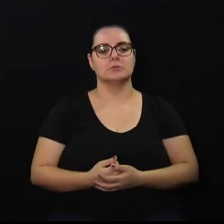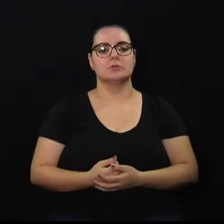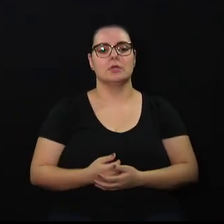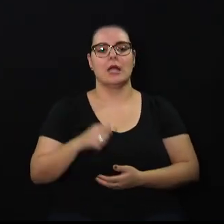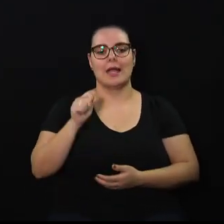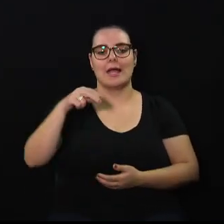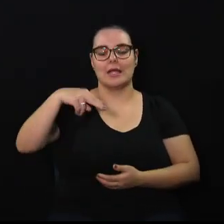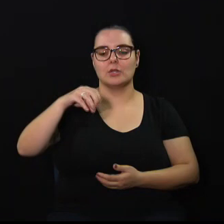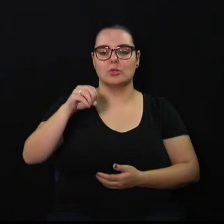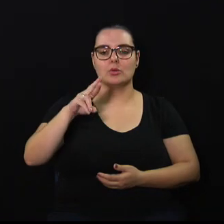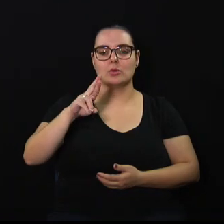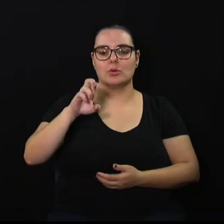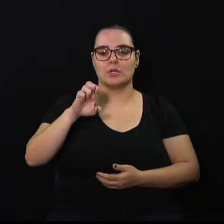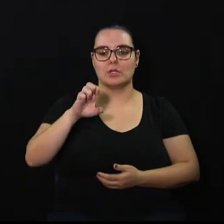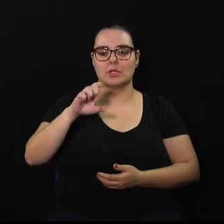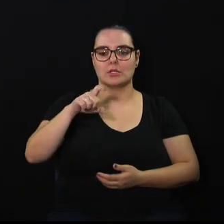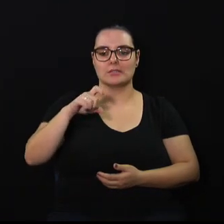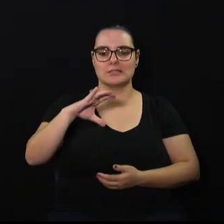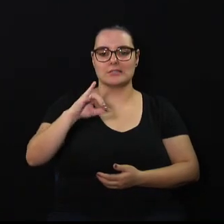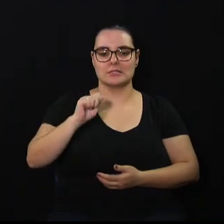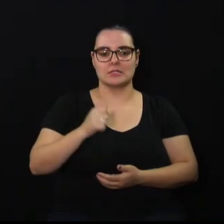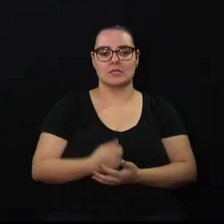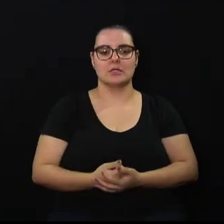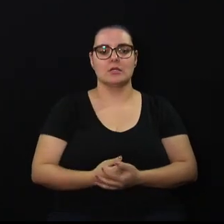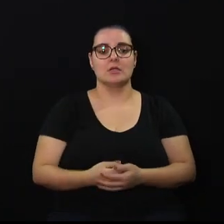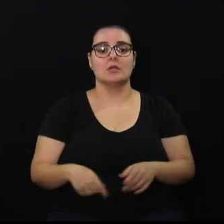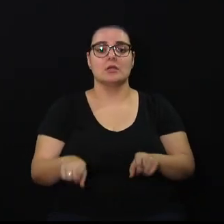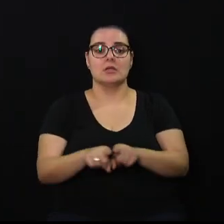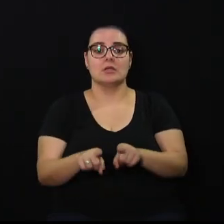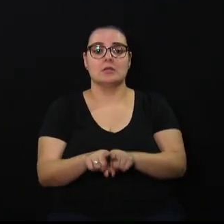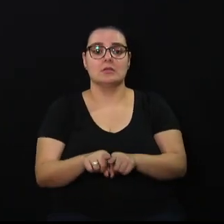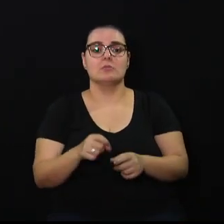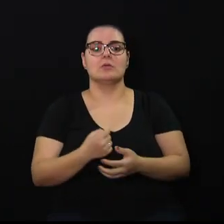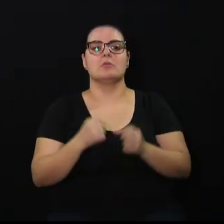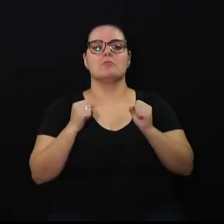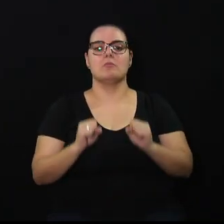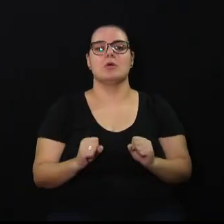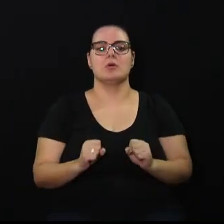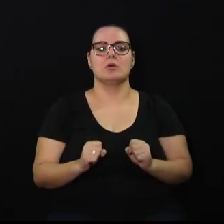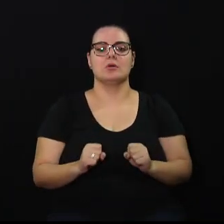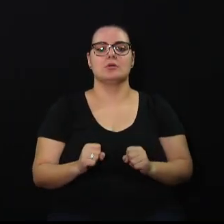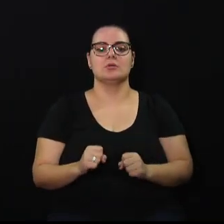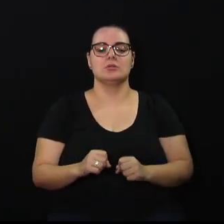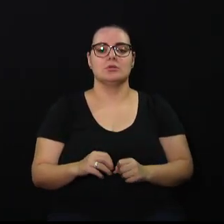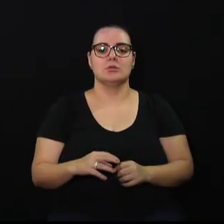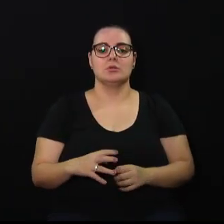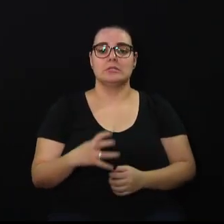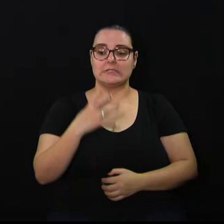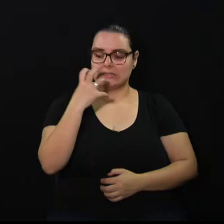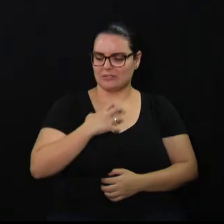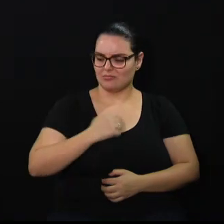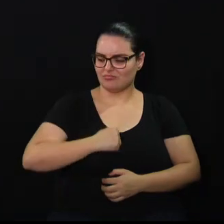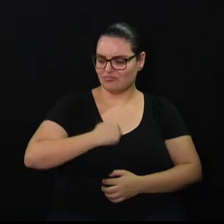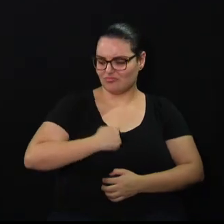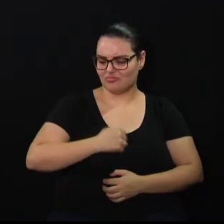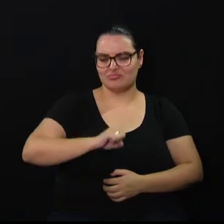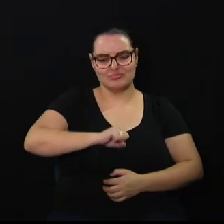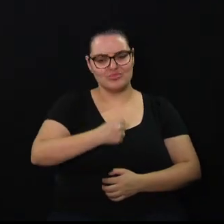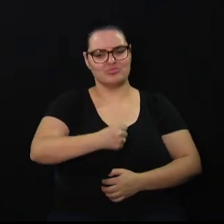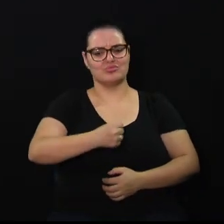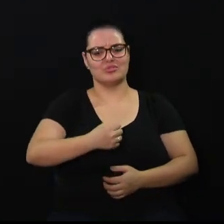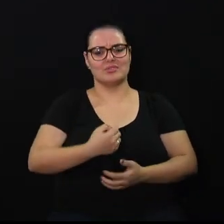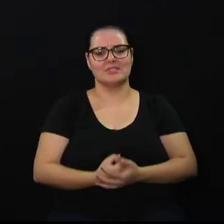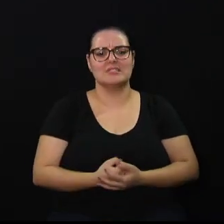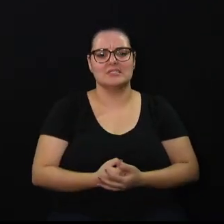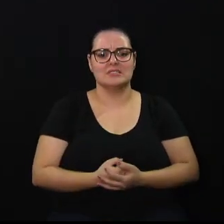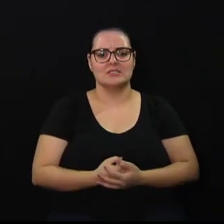uma agressividade e hipersensibilidade a estímulos sensoriais isso é bastante importante né porque a gente